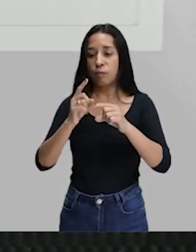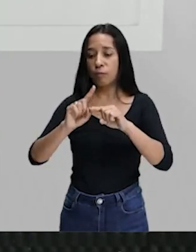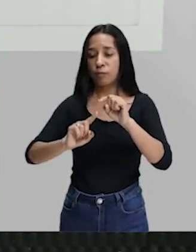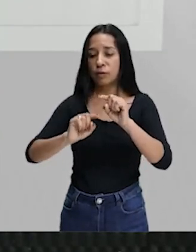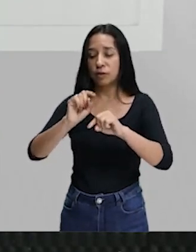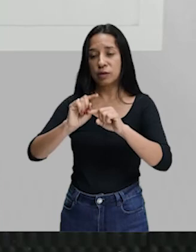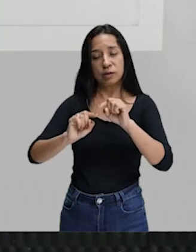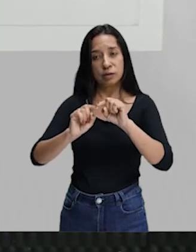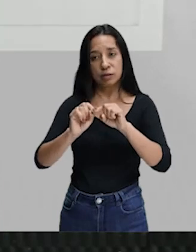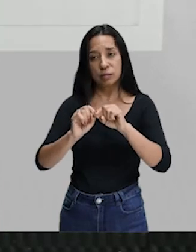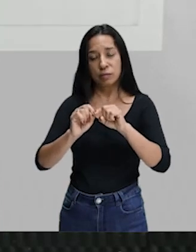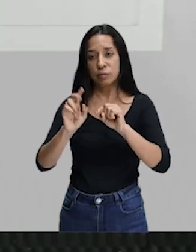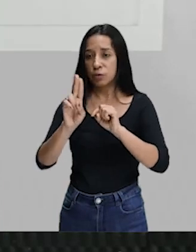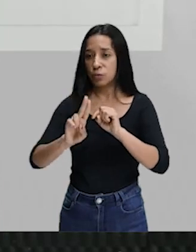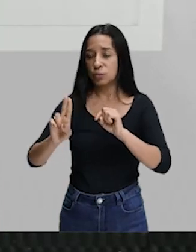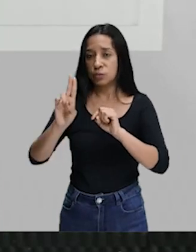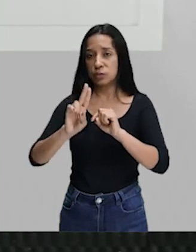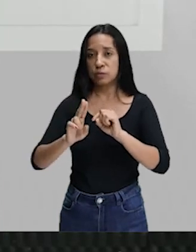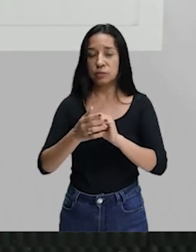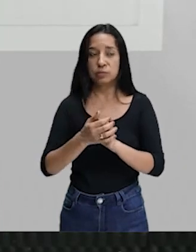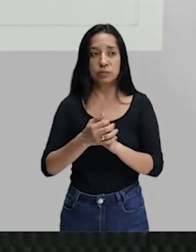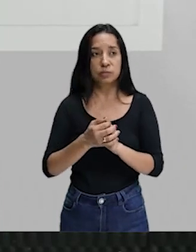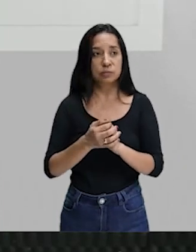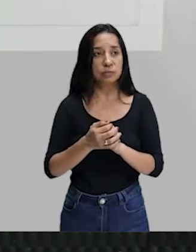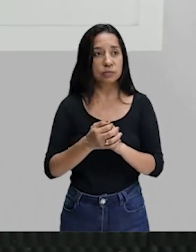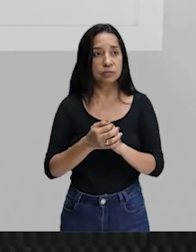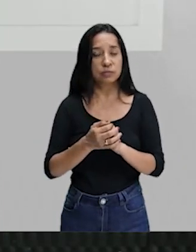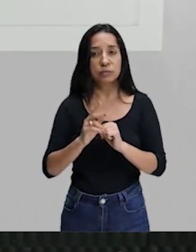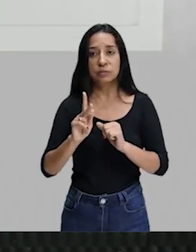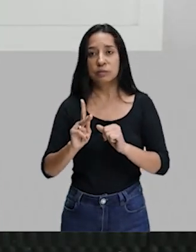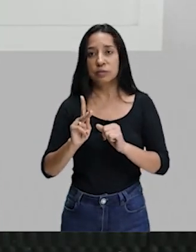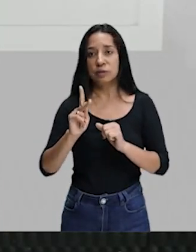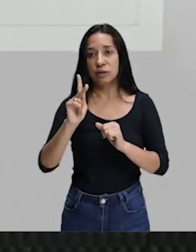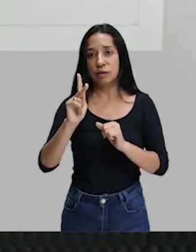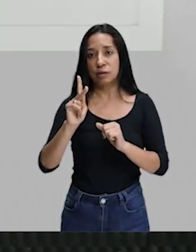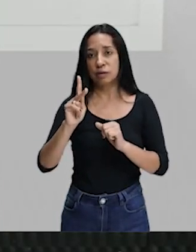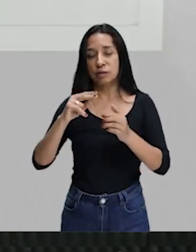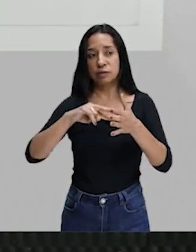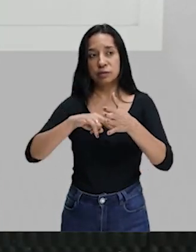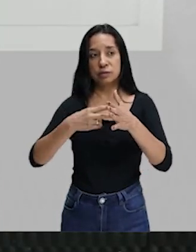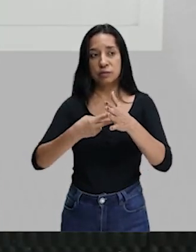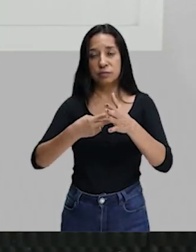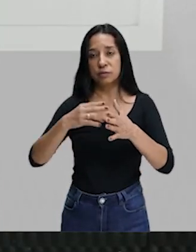em questão. Ok? Então, esse K é a constante